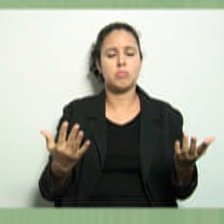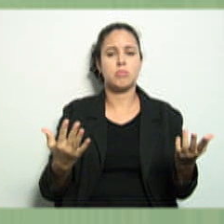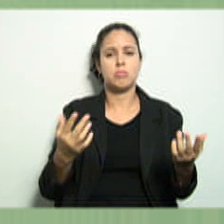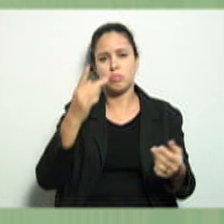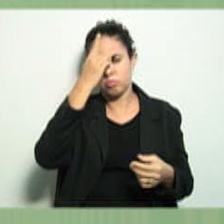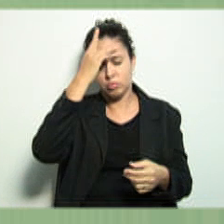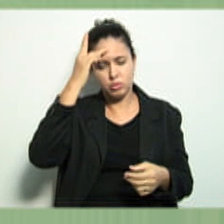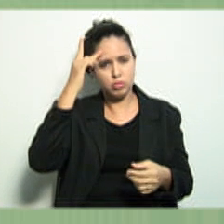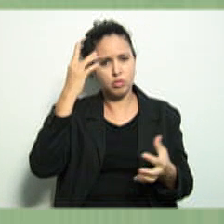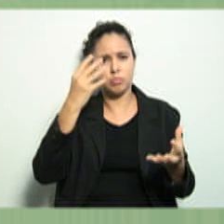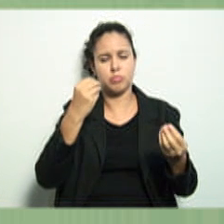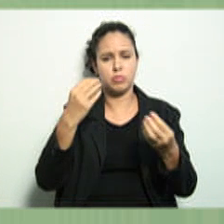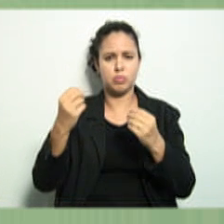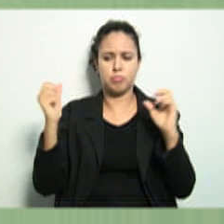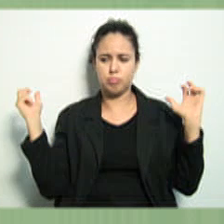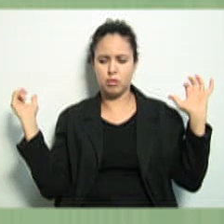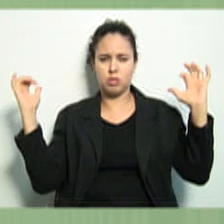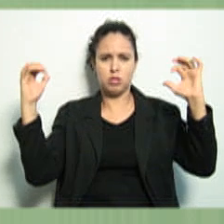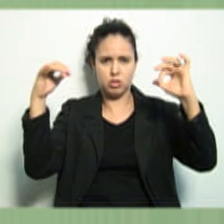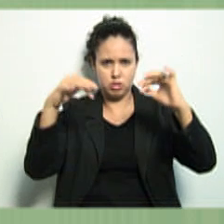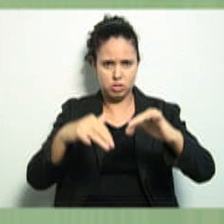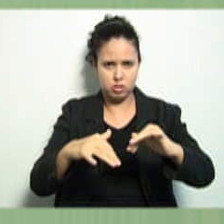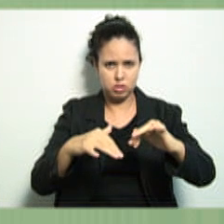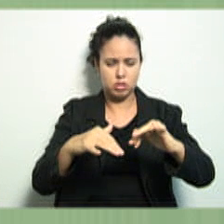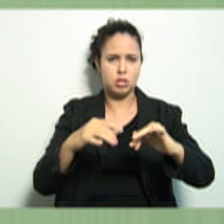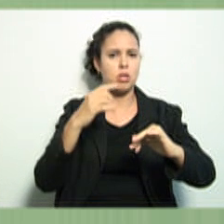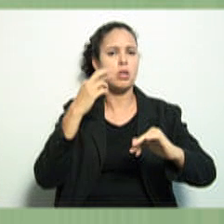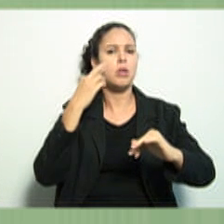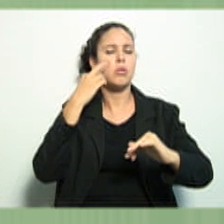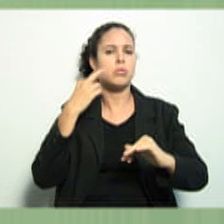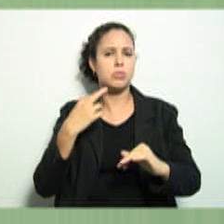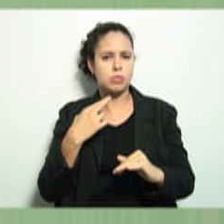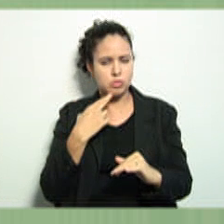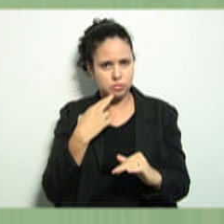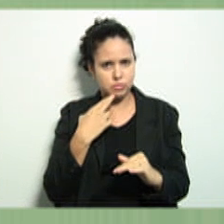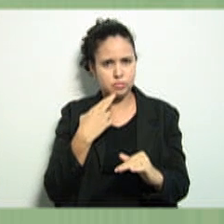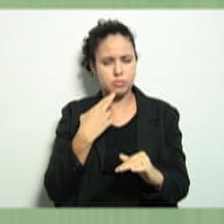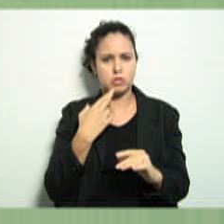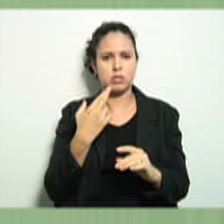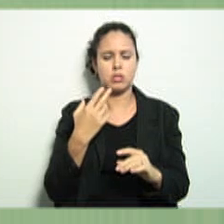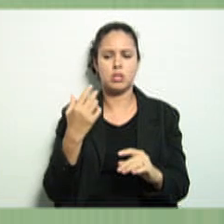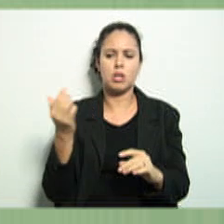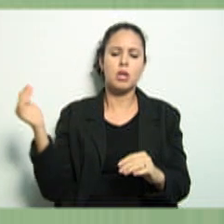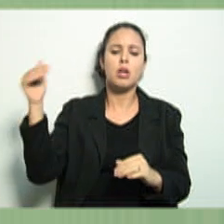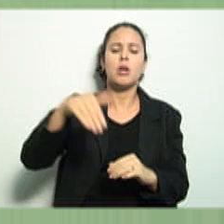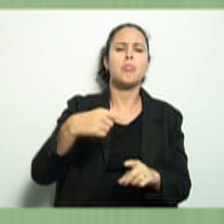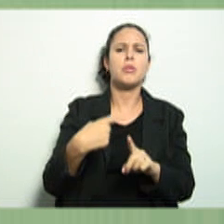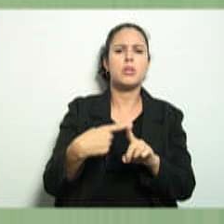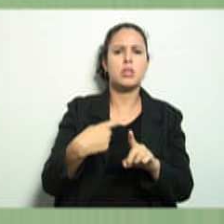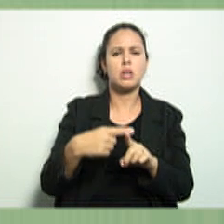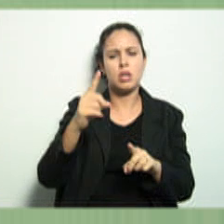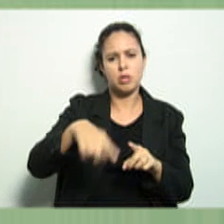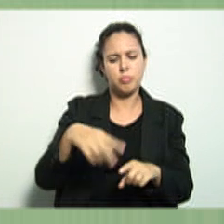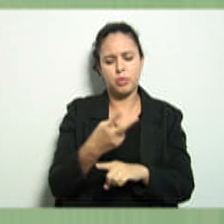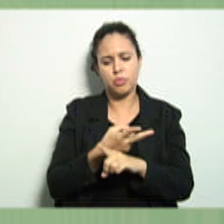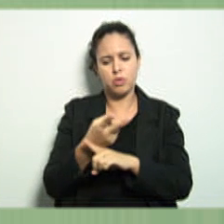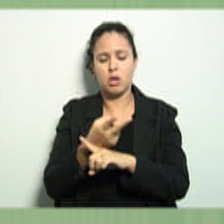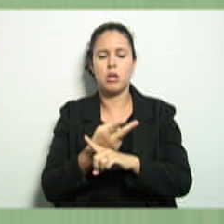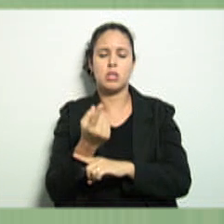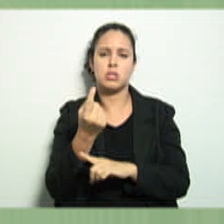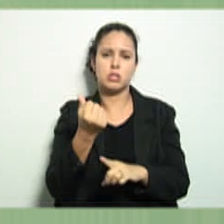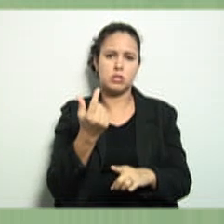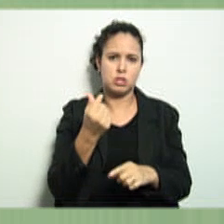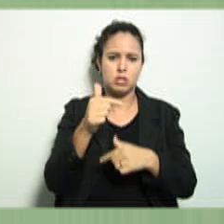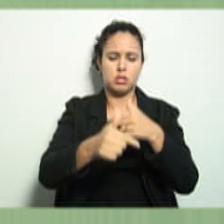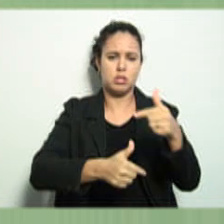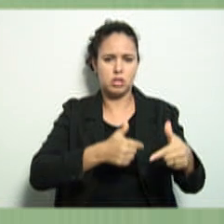através dessa retomada da economia local, eles vieram, lógico, através de uma vida melhor, economicamente falando, mas